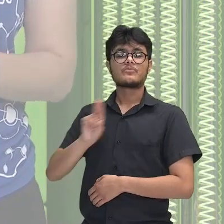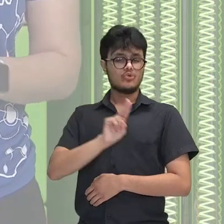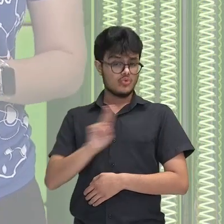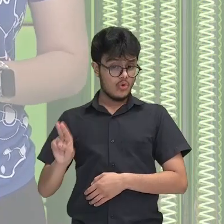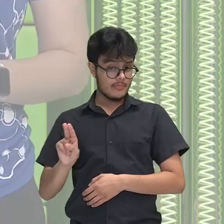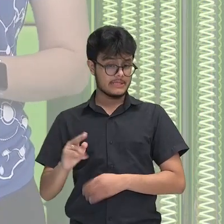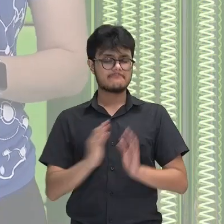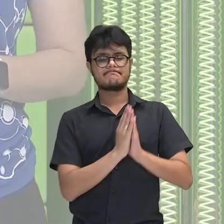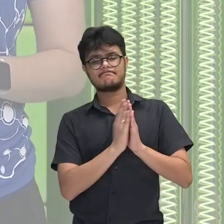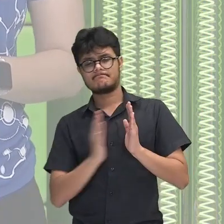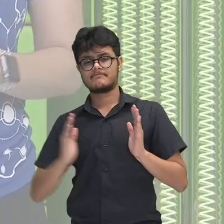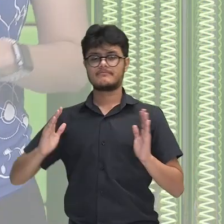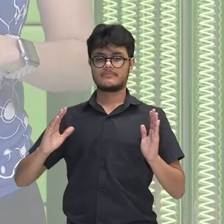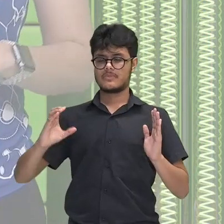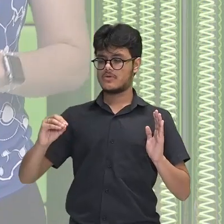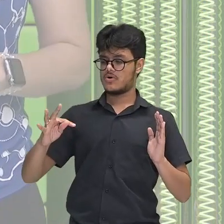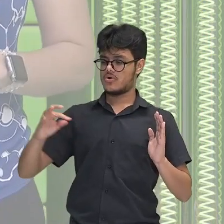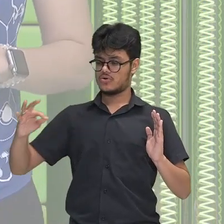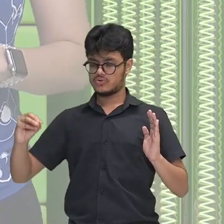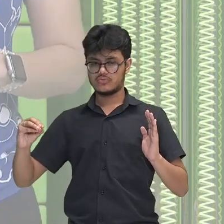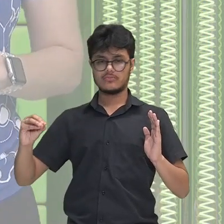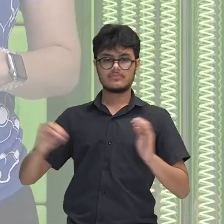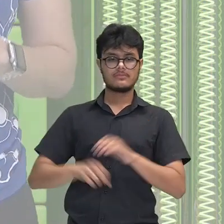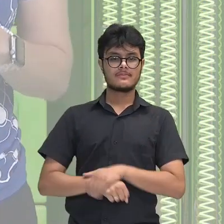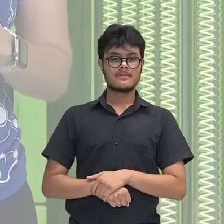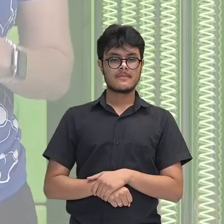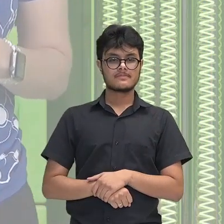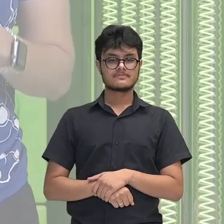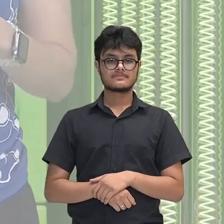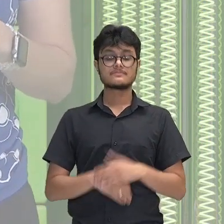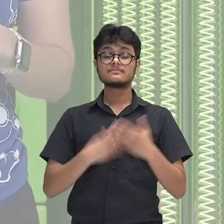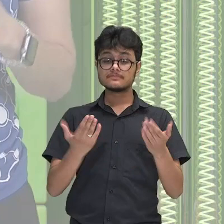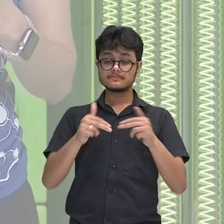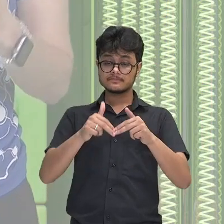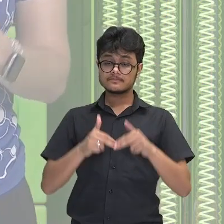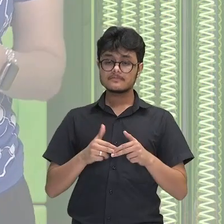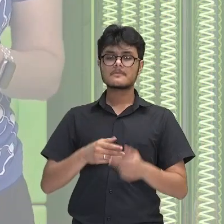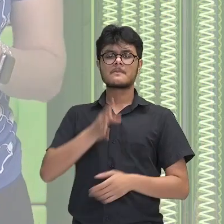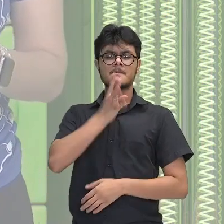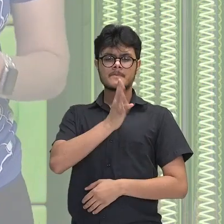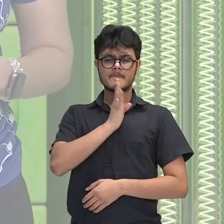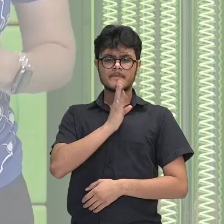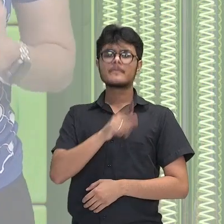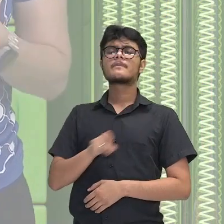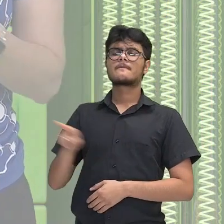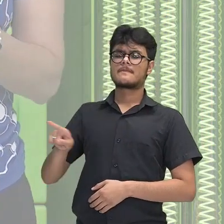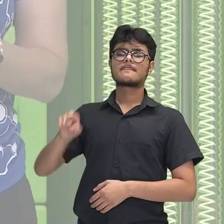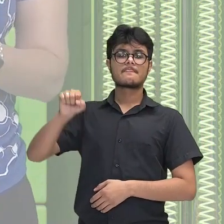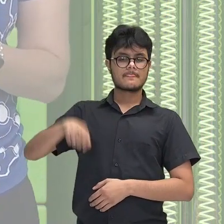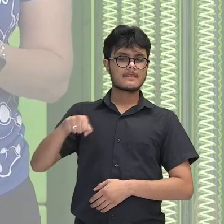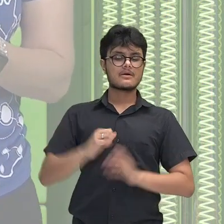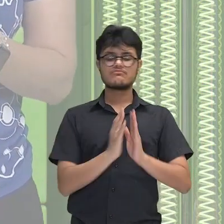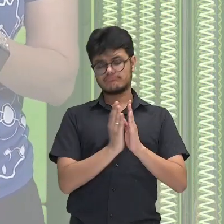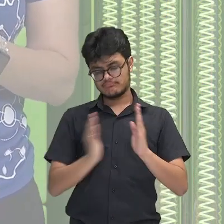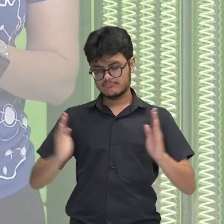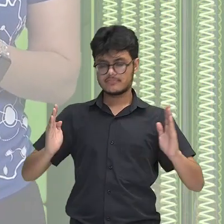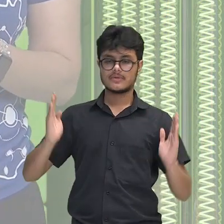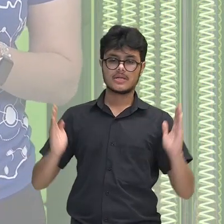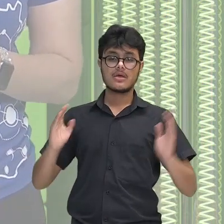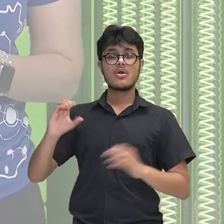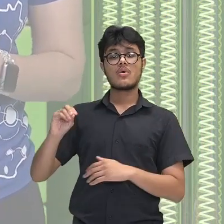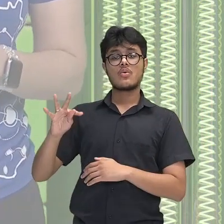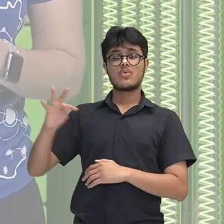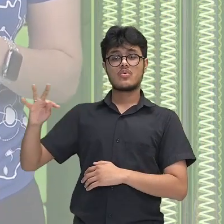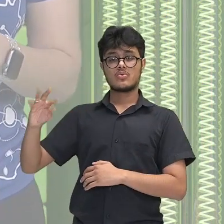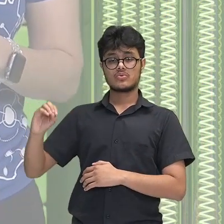Otto, né? Que é o nome dele. Então, nós sempre nos referimos ao ciclo de Otto, onde nós